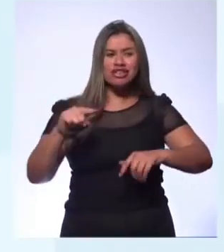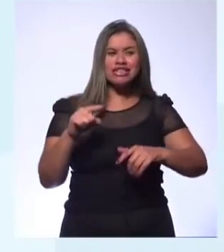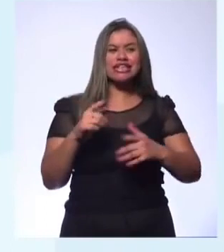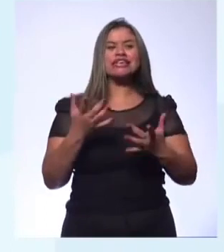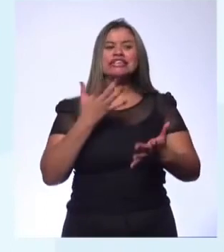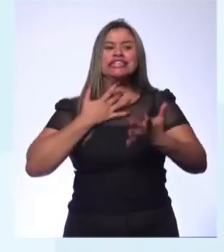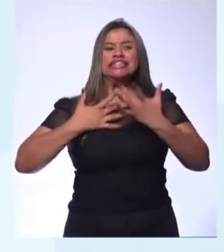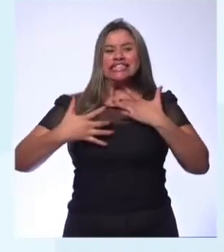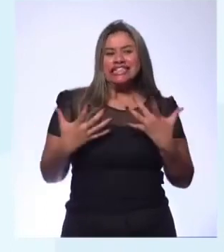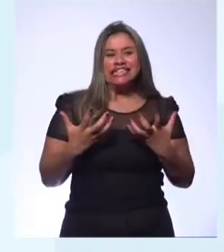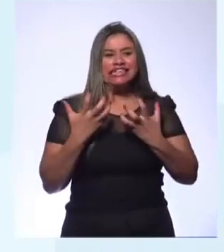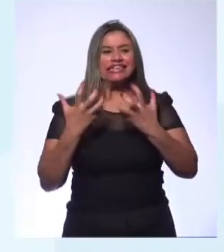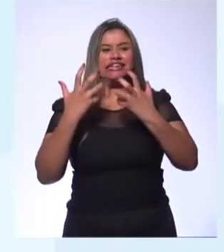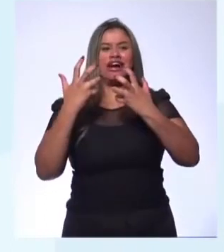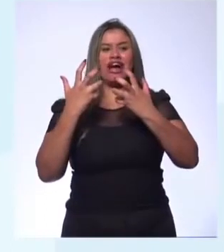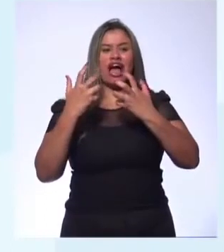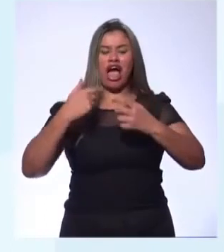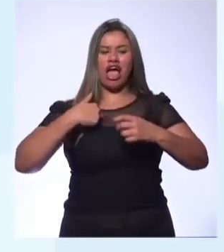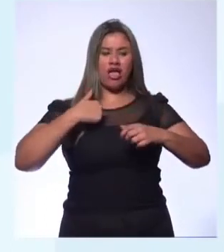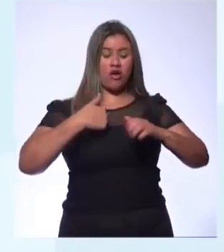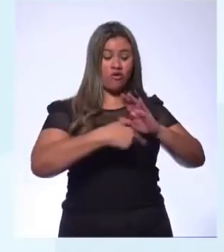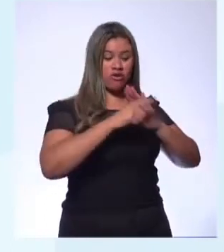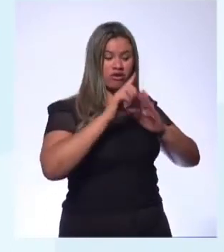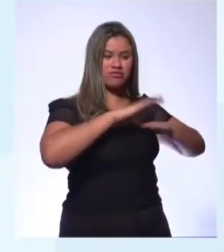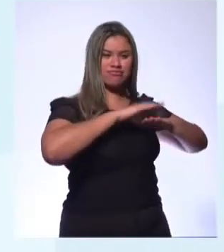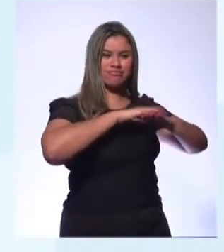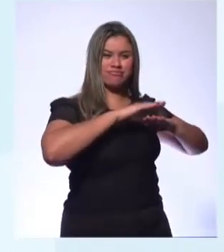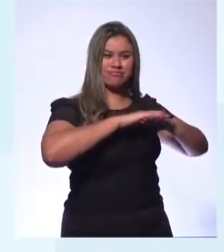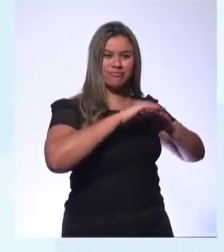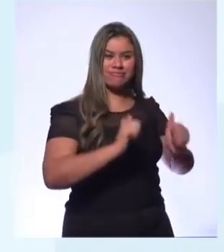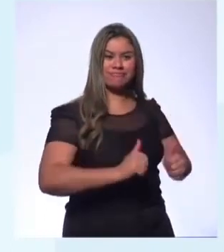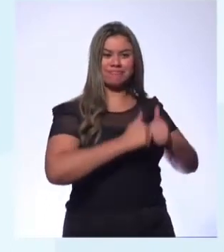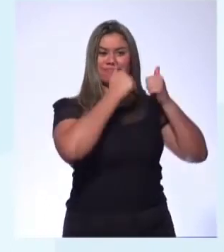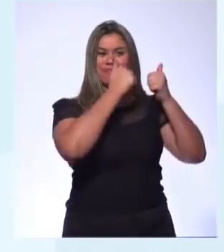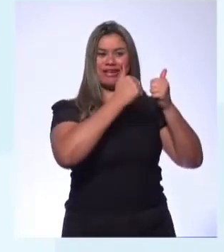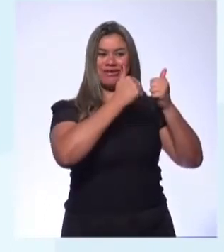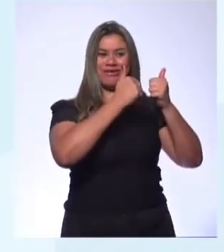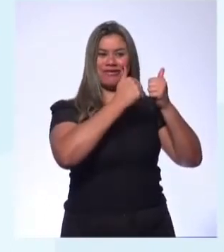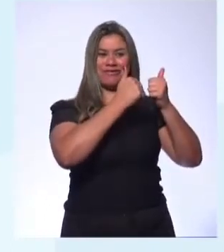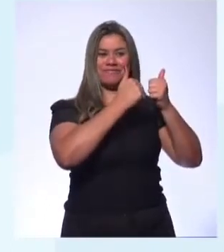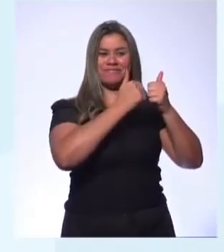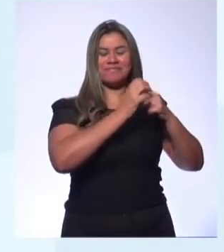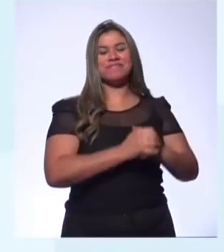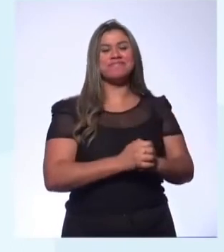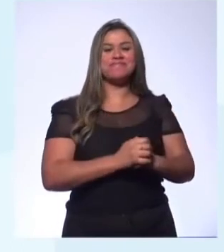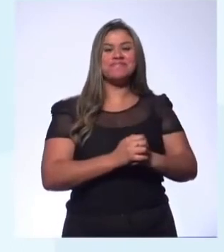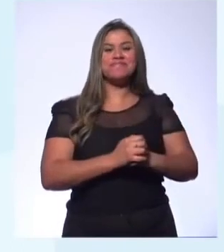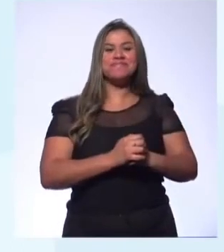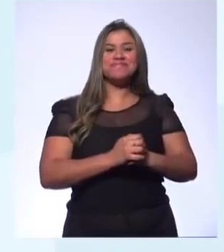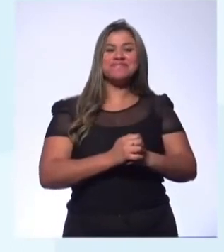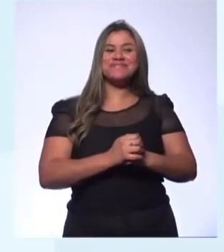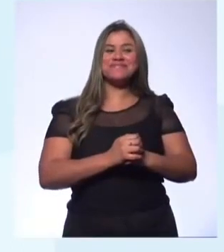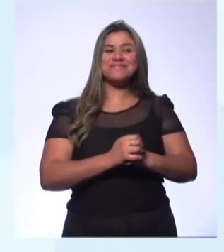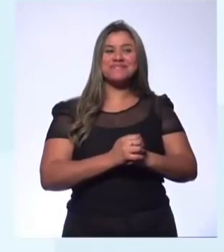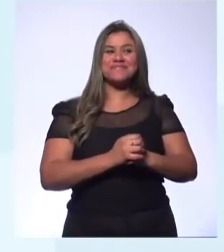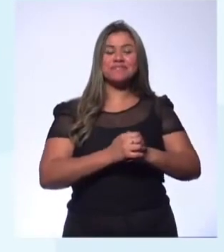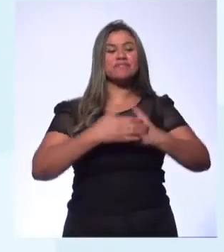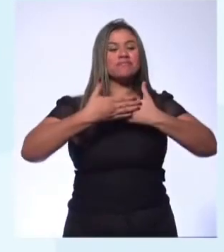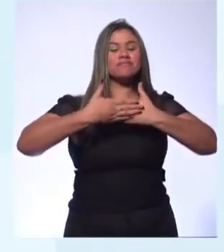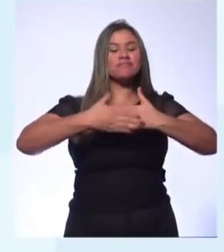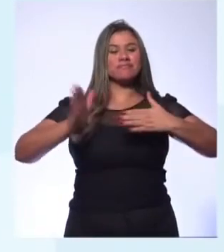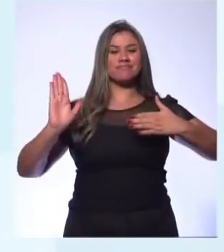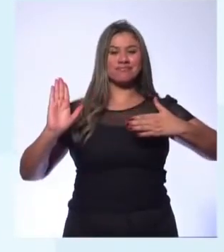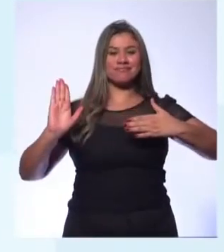caracteriza dá aso a que eu faça, de antemão, o melhor conceito de vossas diligências. Está